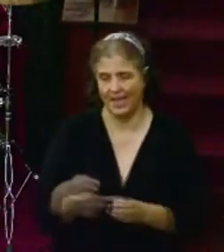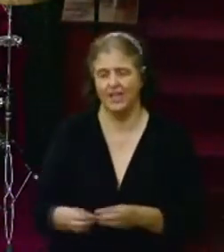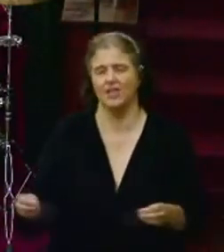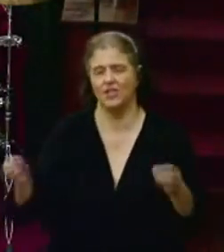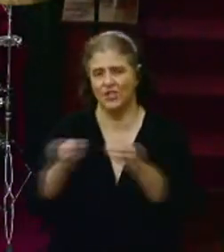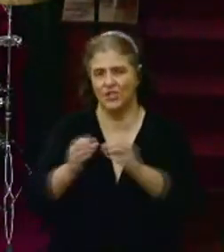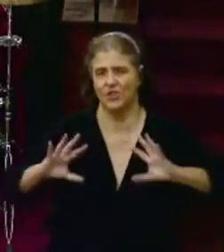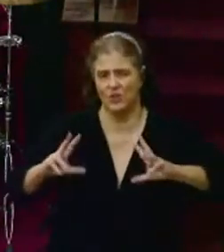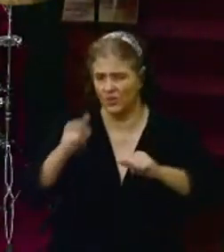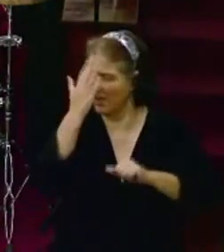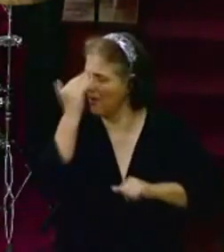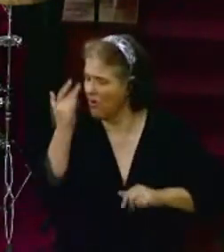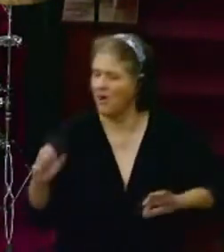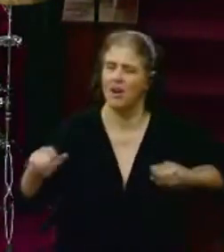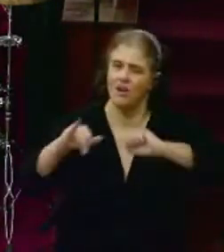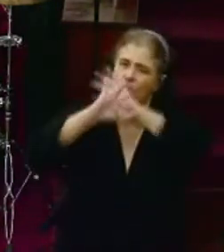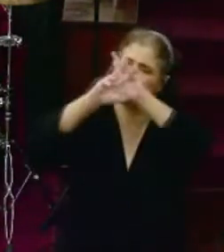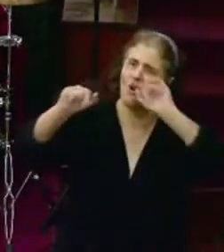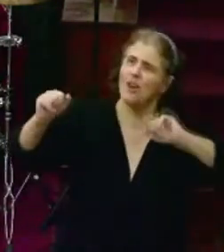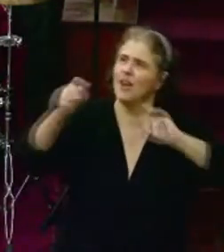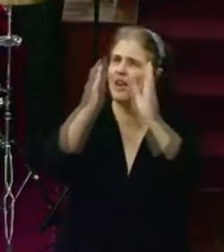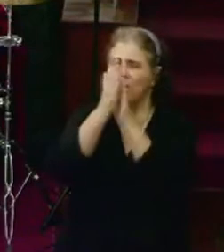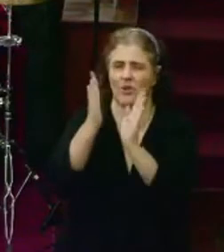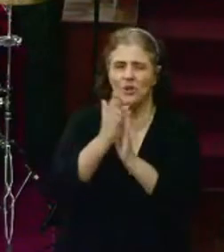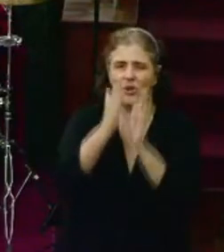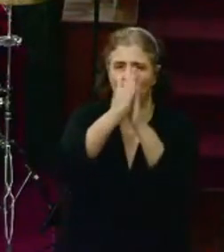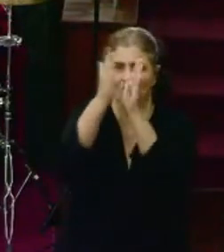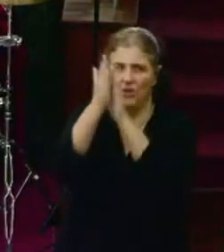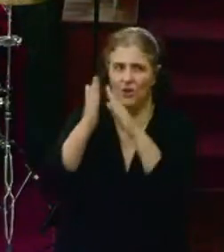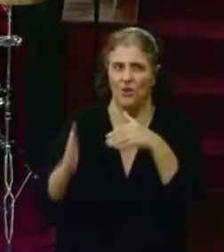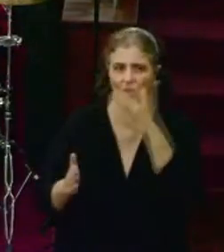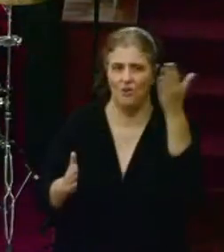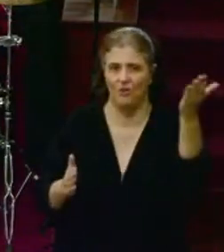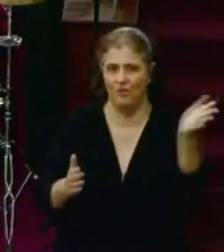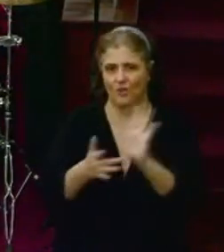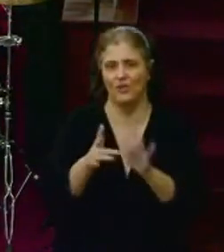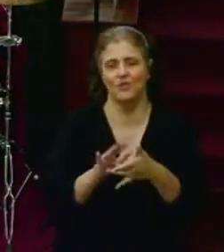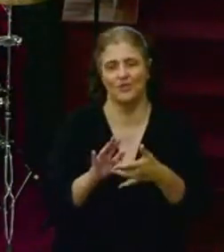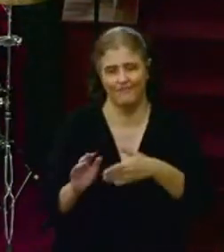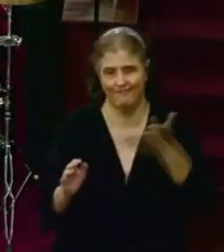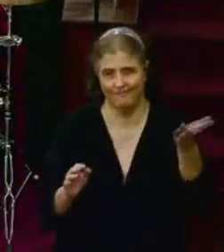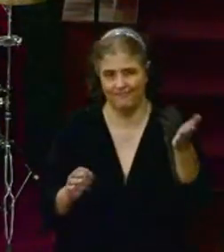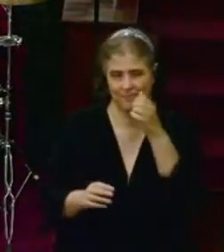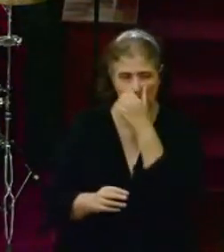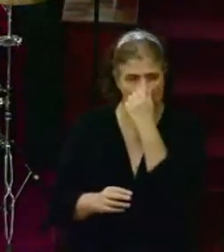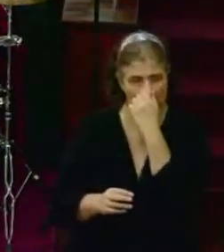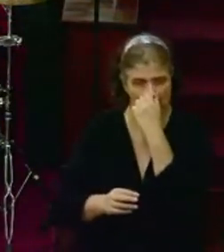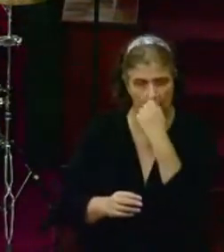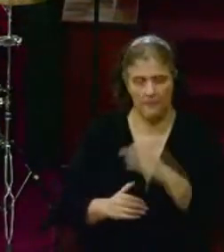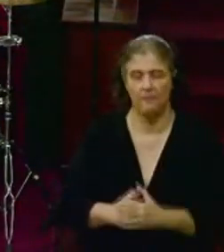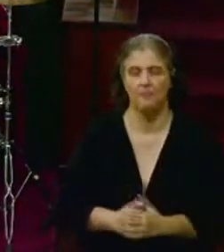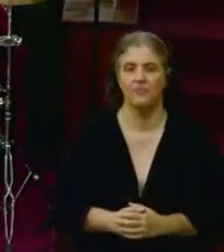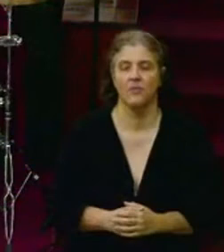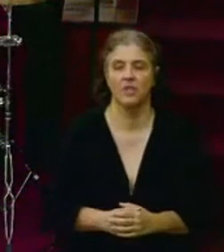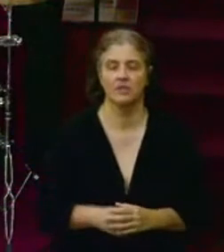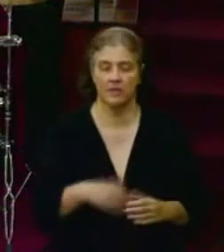O texto prossegue. Ele, ao expressar isso, ao dizer que ele entende como que funciona essa questão da hierarquia da